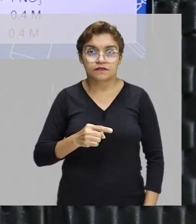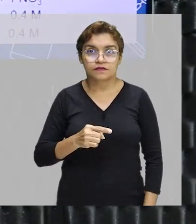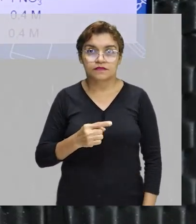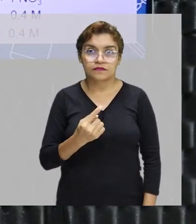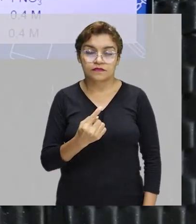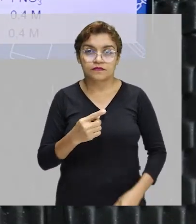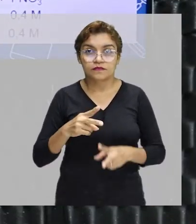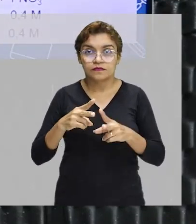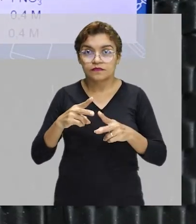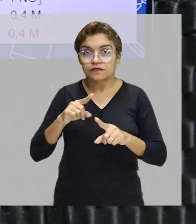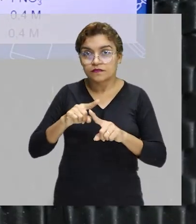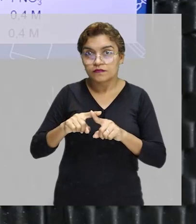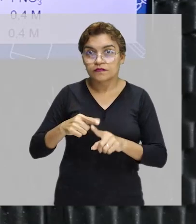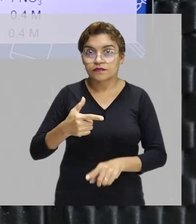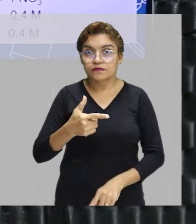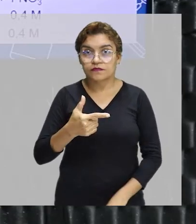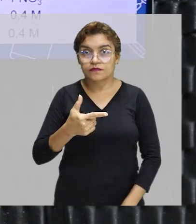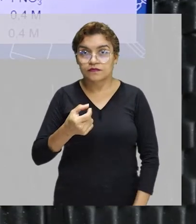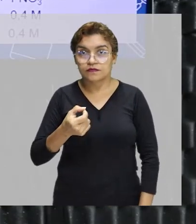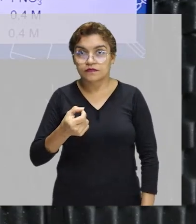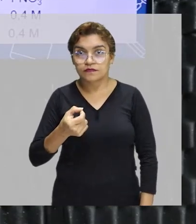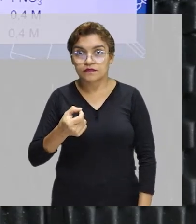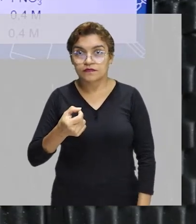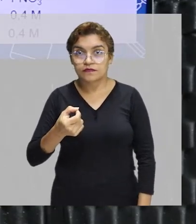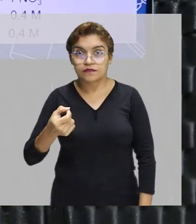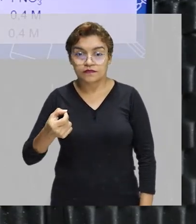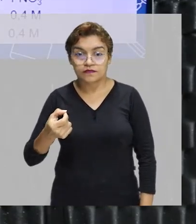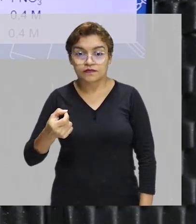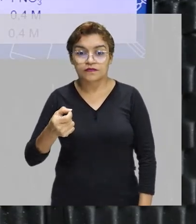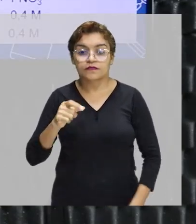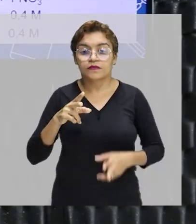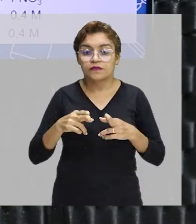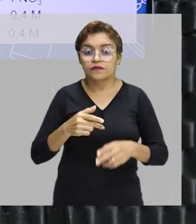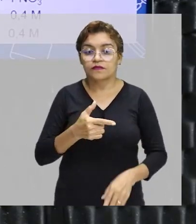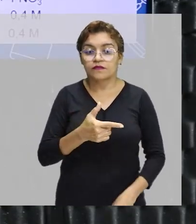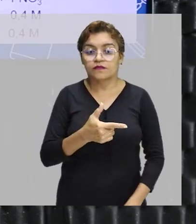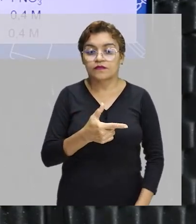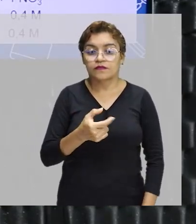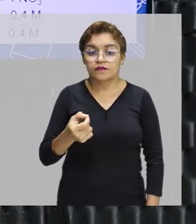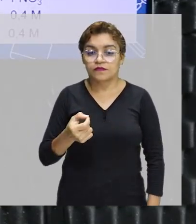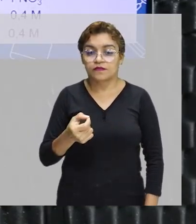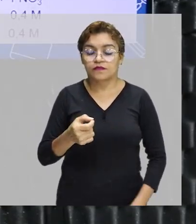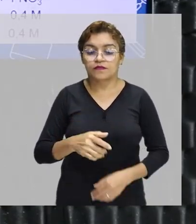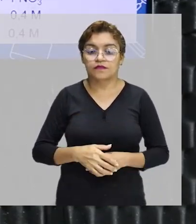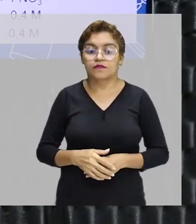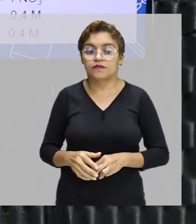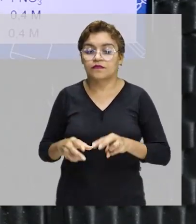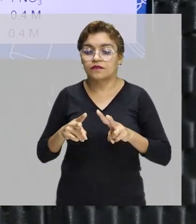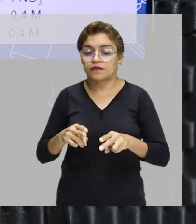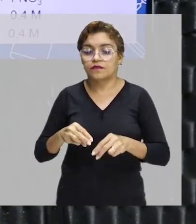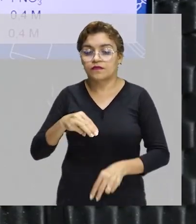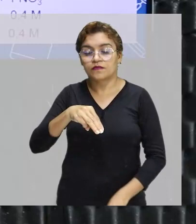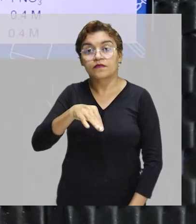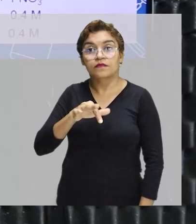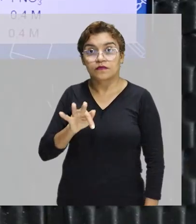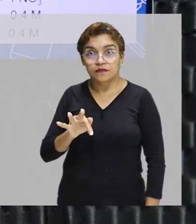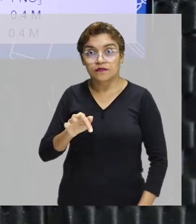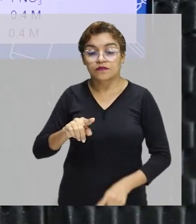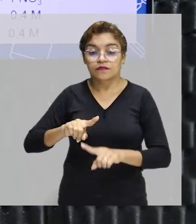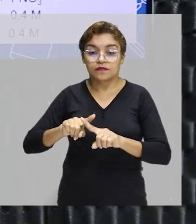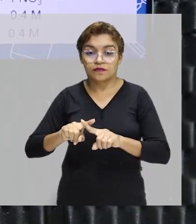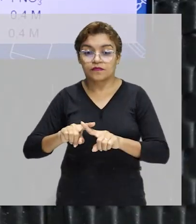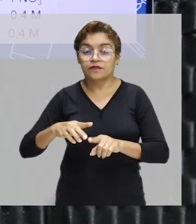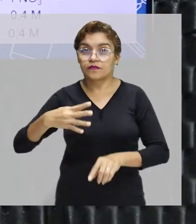200, 20. Então, eu vou ter 20 igual a molaridade final vezes 400. Eu vou ter como molaridade